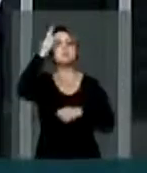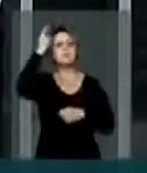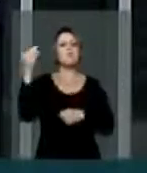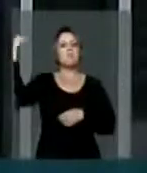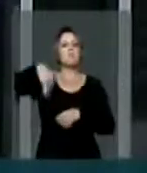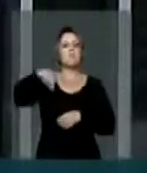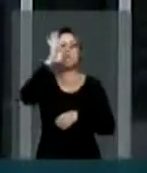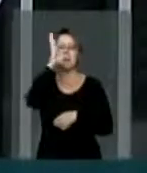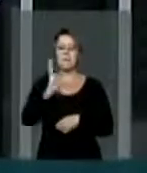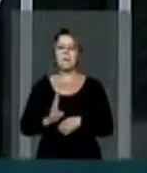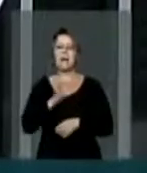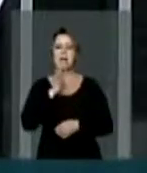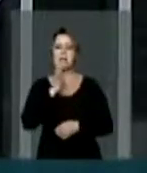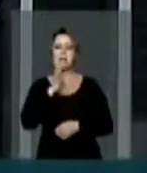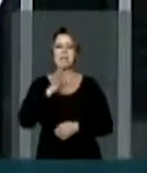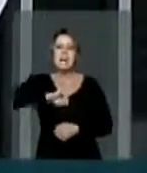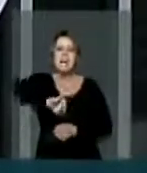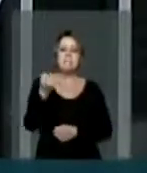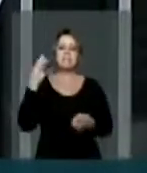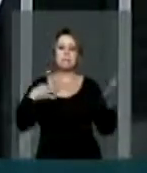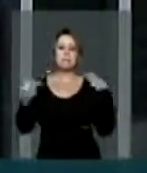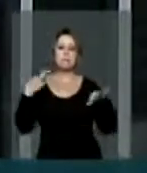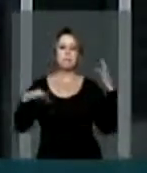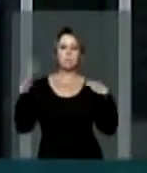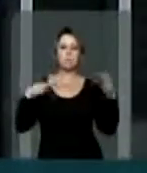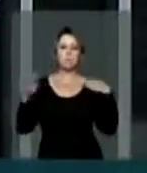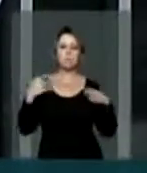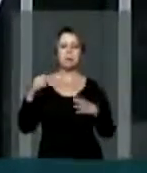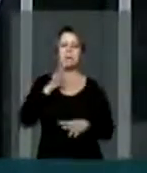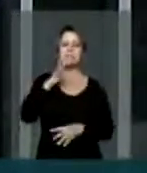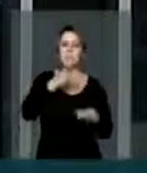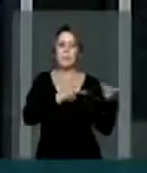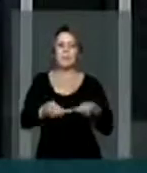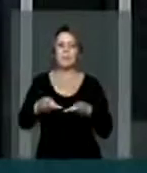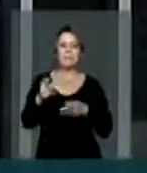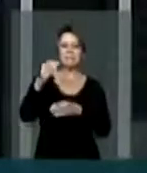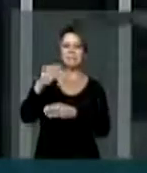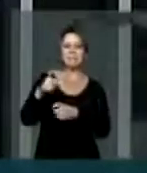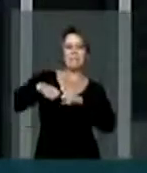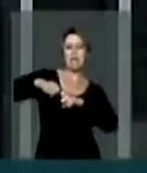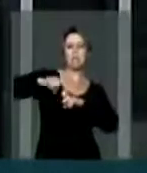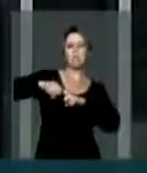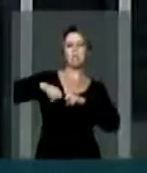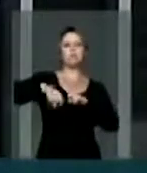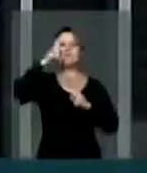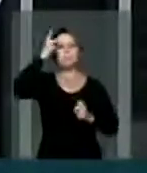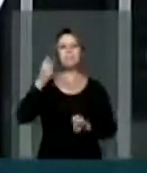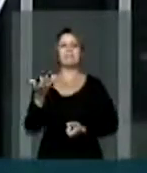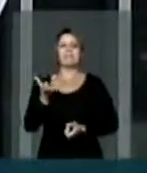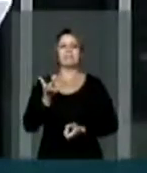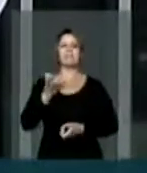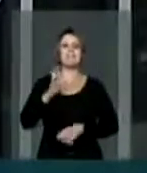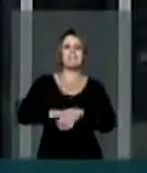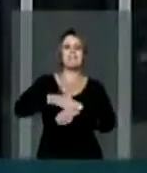sexual. Existe muita gente interessada nessa miserável fatia mercadológica. Teremos